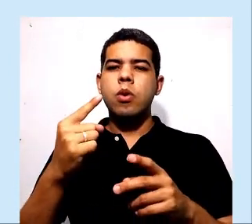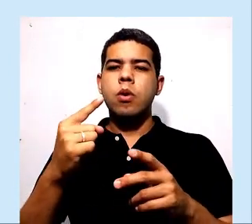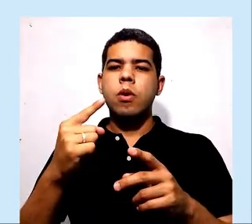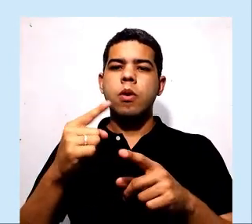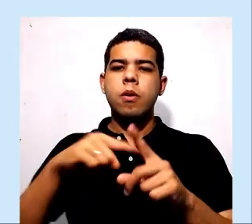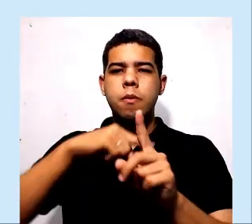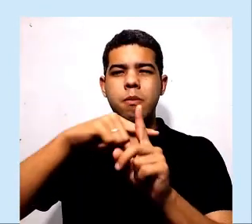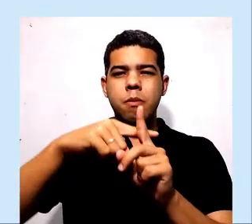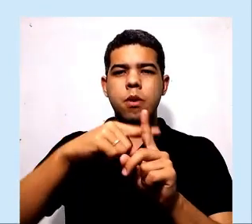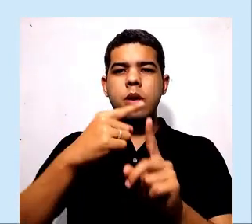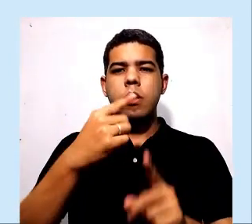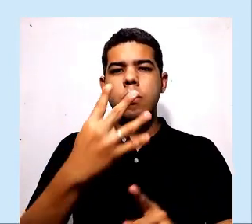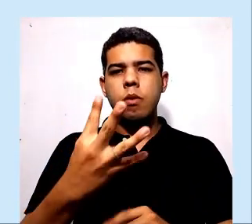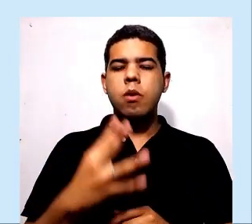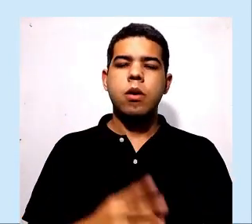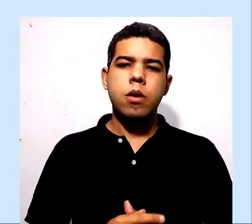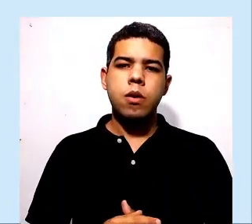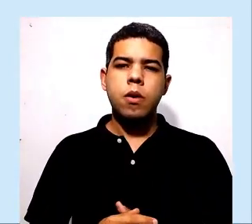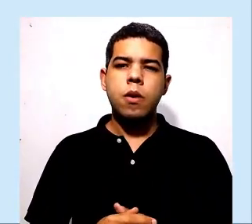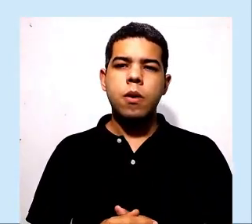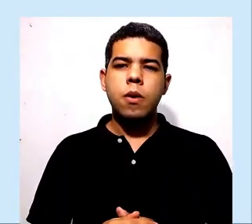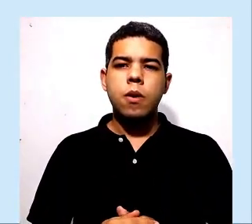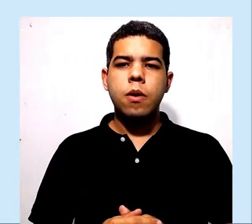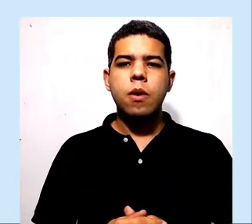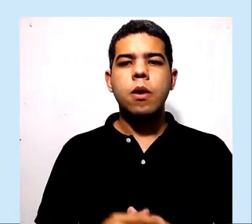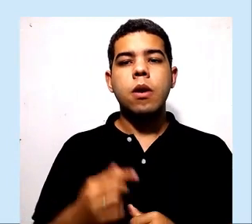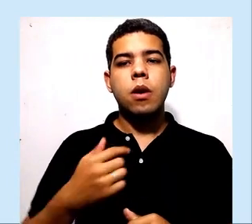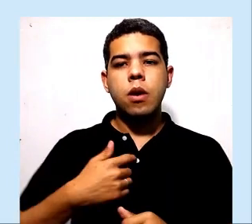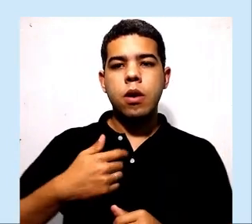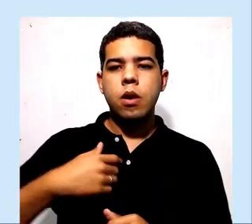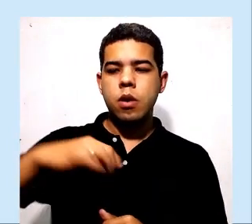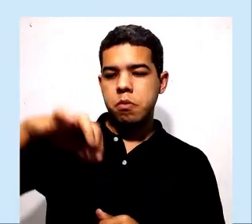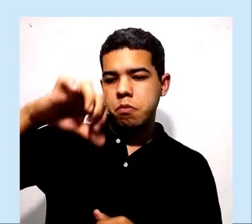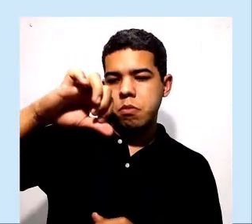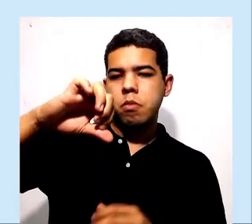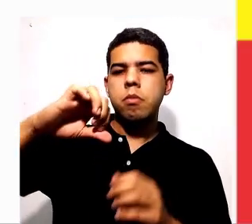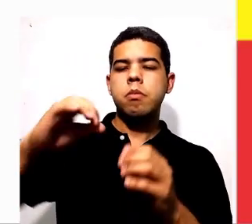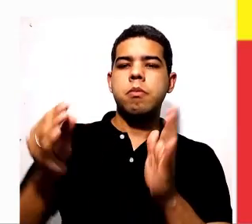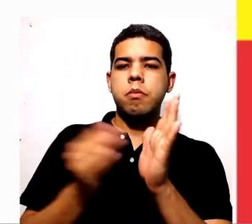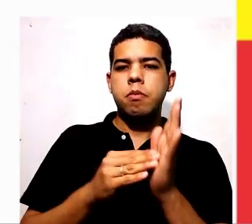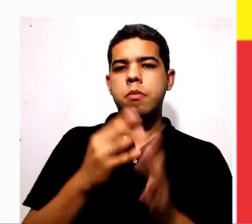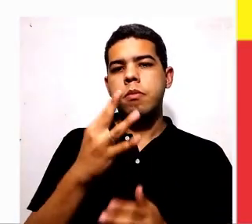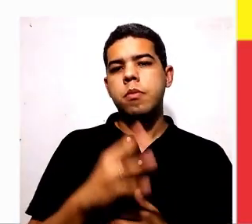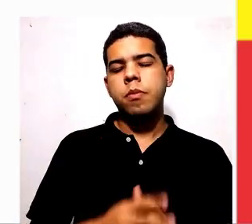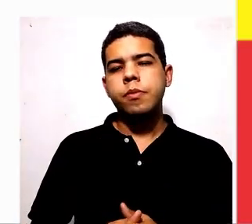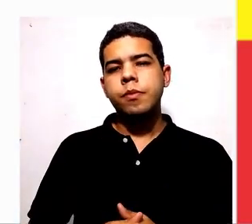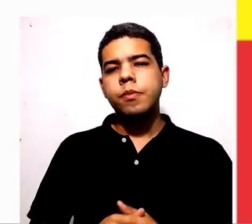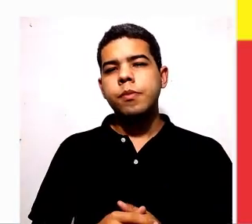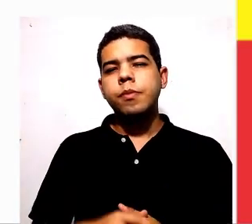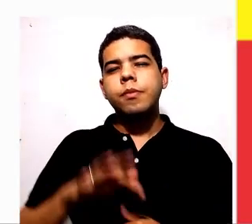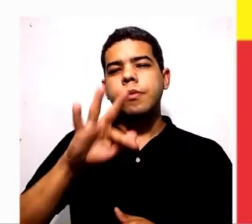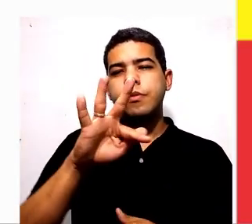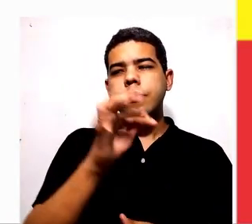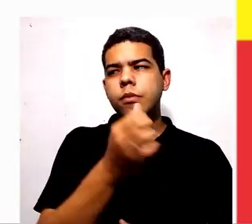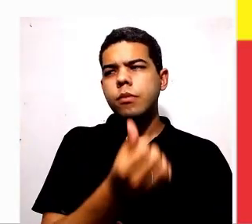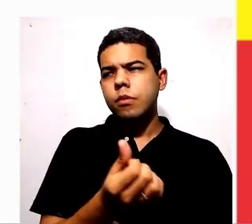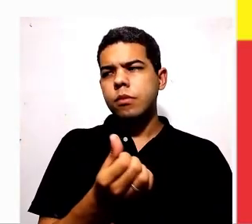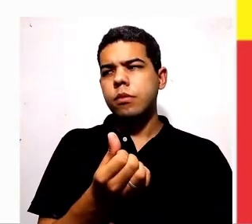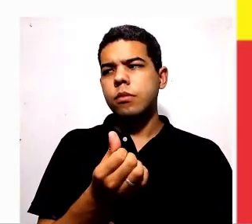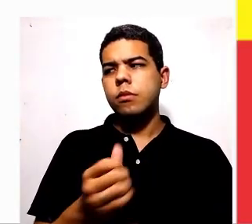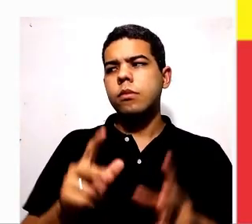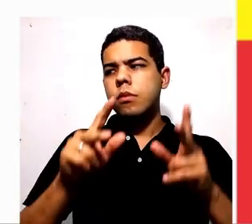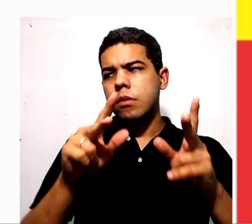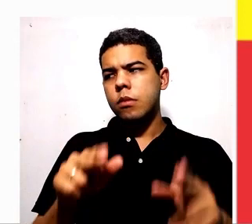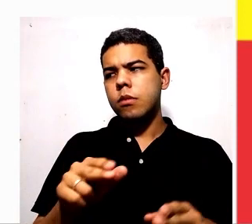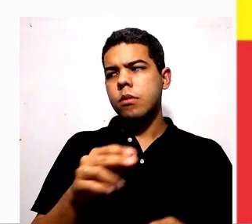9, mais 4. Então, eu encontro a figura 9. Coloco o 4. Beleza? Então, ó, F6 é